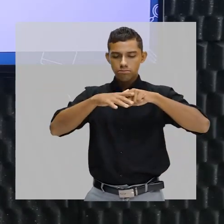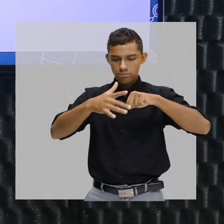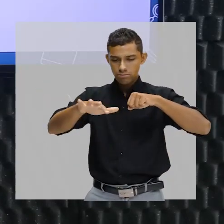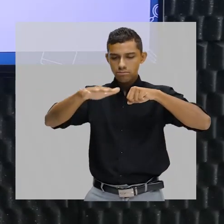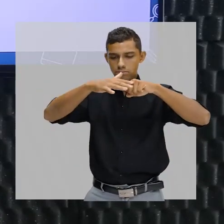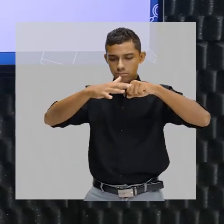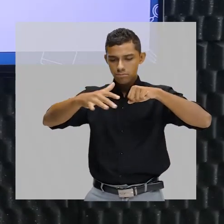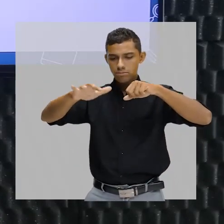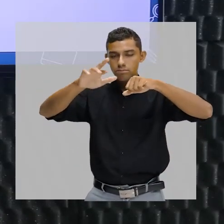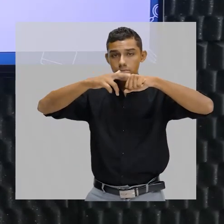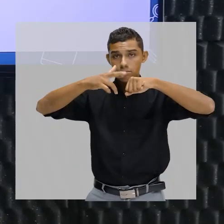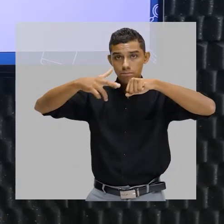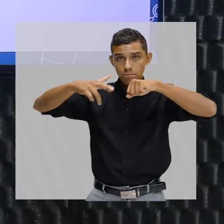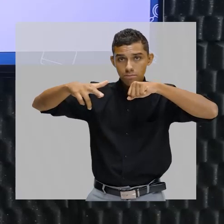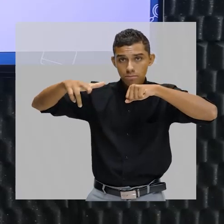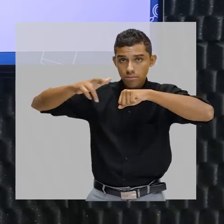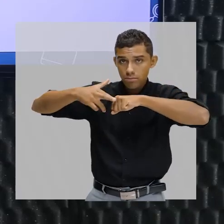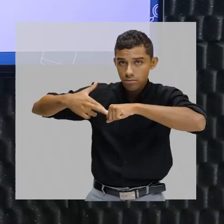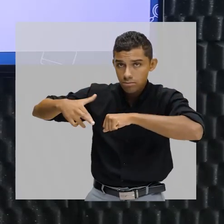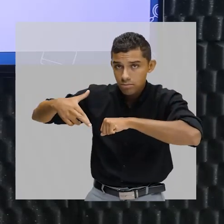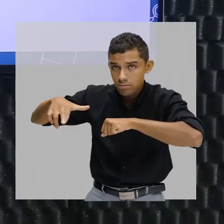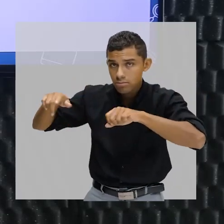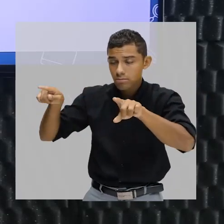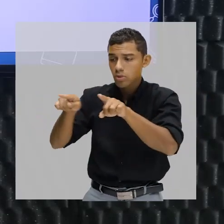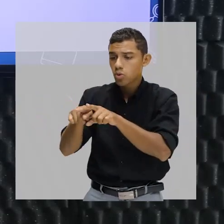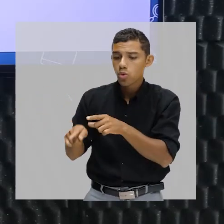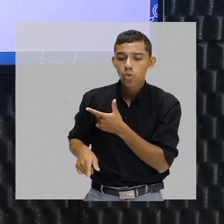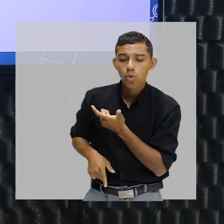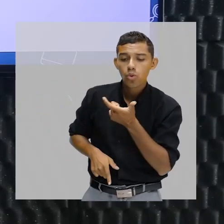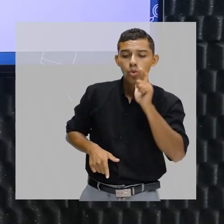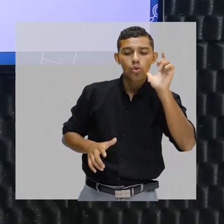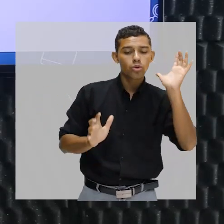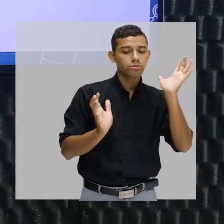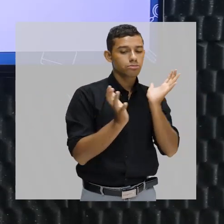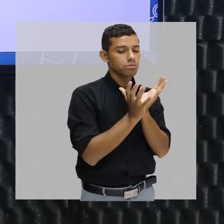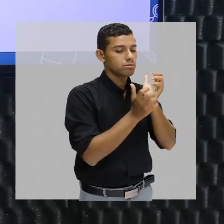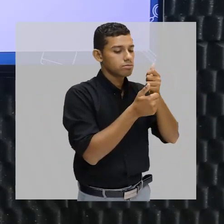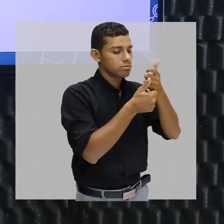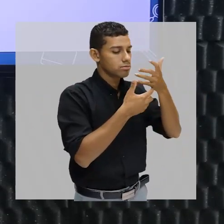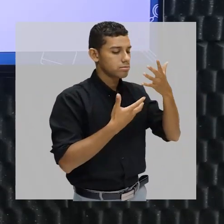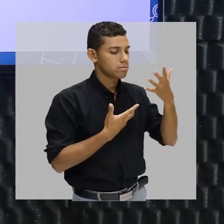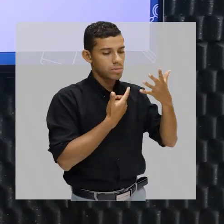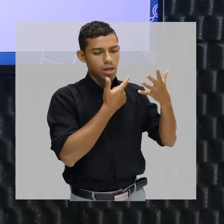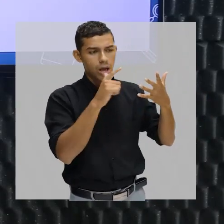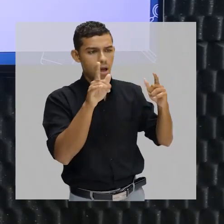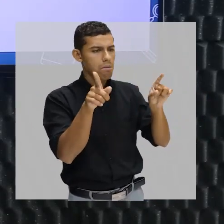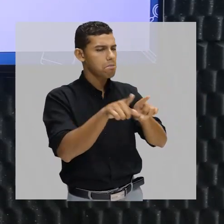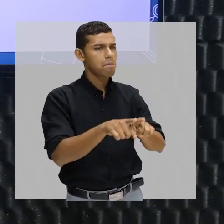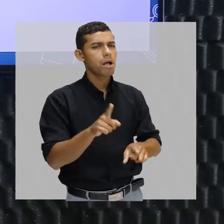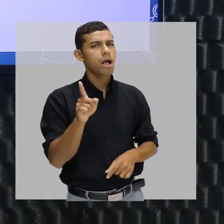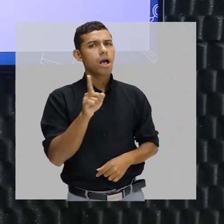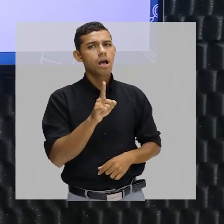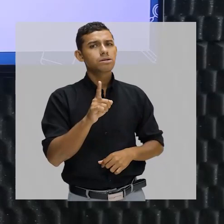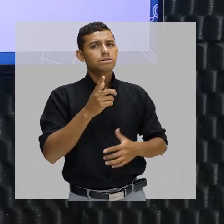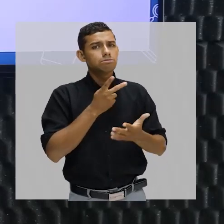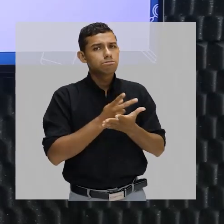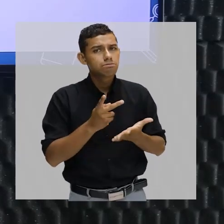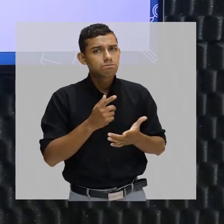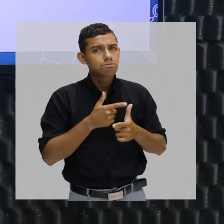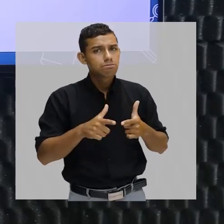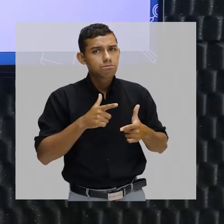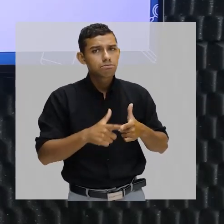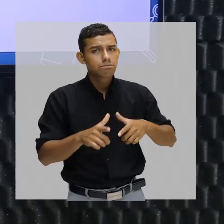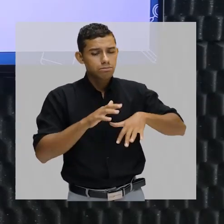ondas eletromagnéticas, é uma categoria de radiações, né, de ondas eletromagnéticas que vão ser maléficas ao corpo.